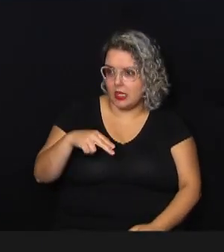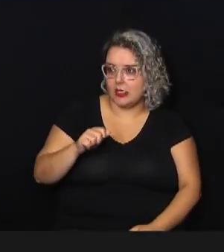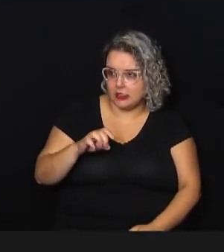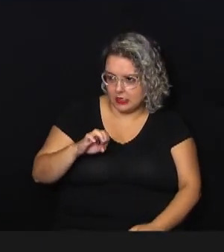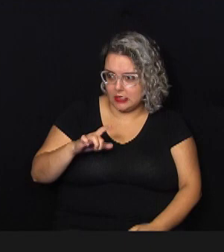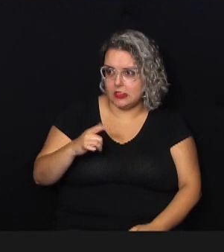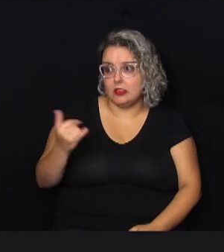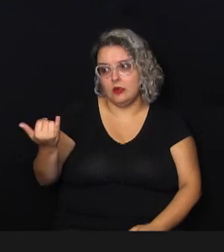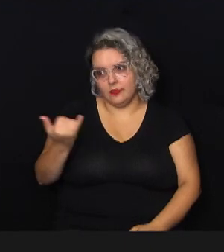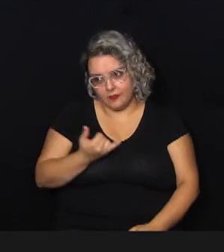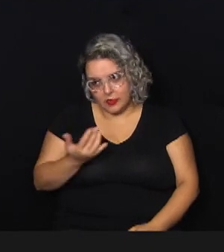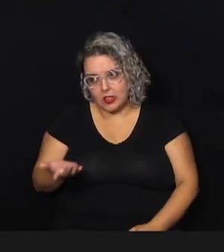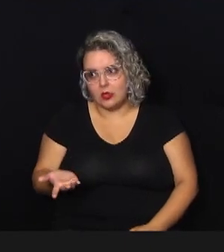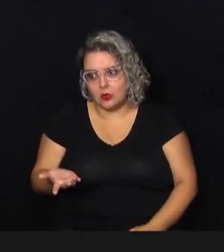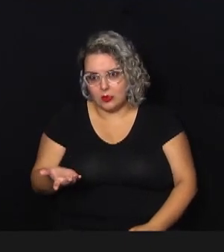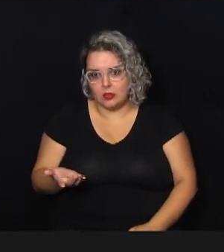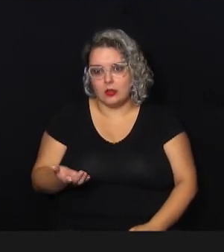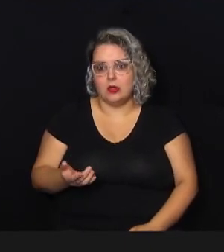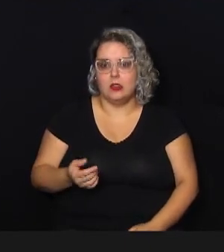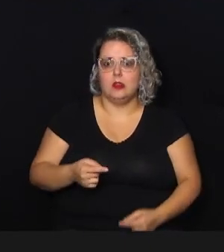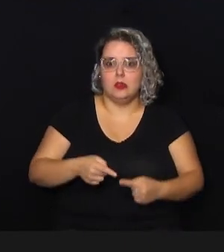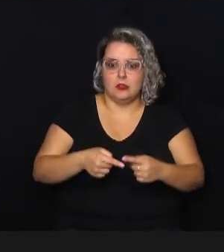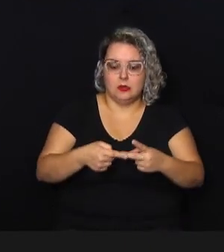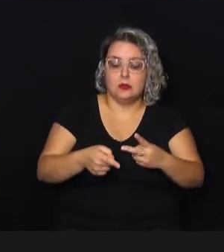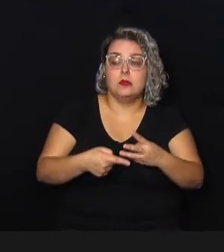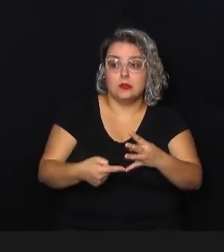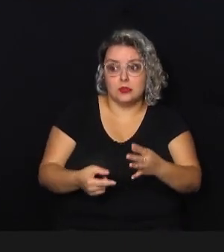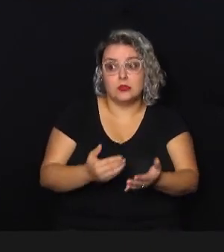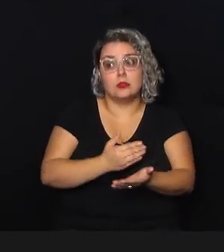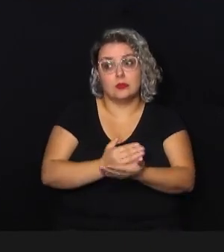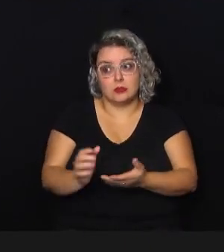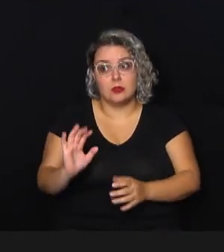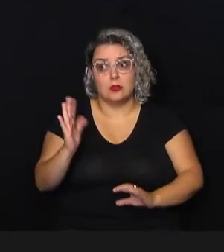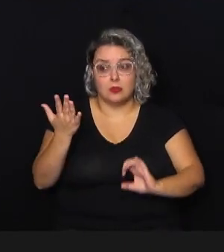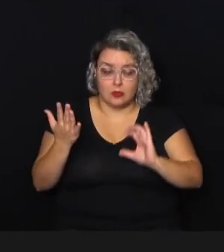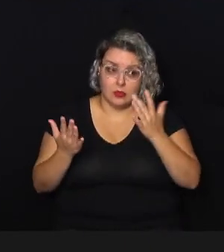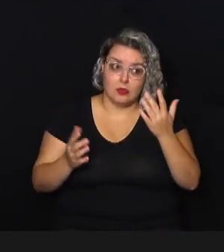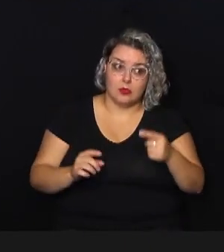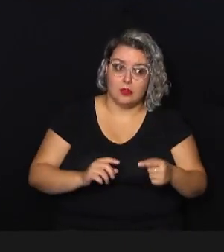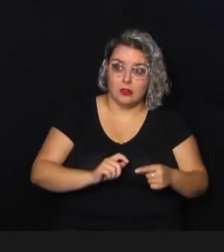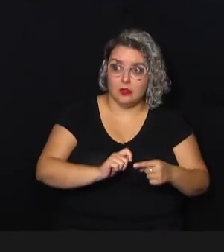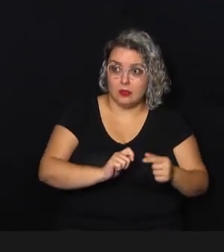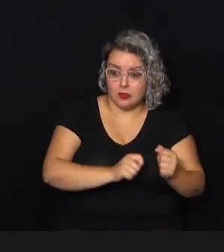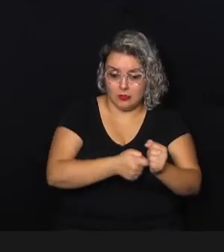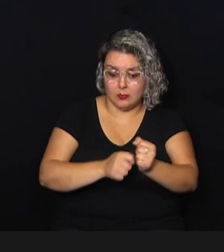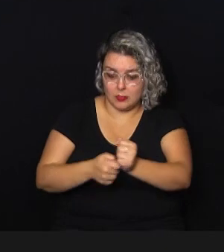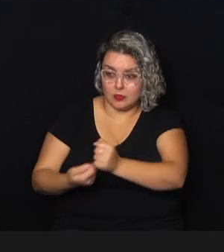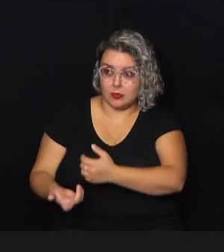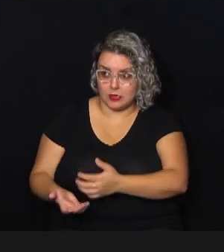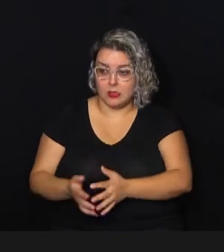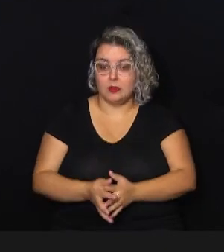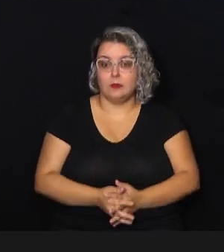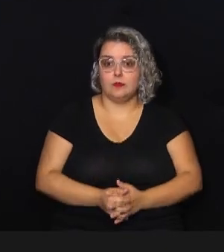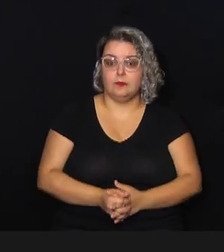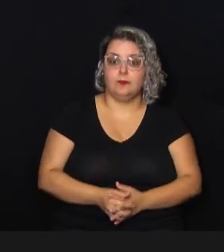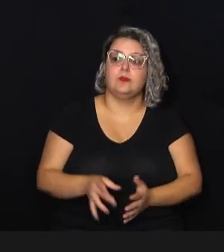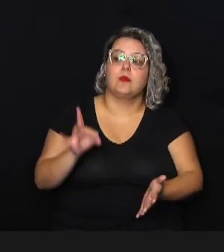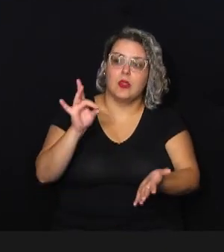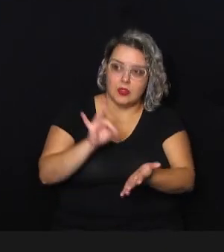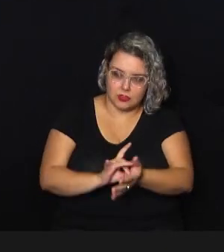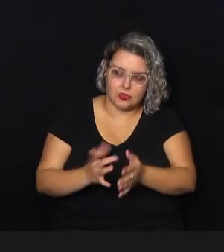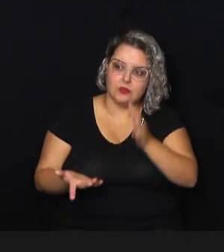falou que nas próximas semanas já vão começar a acontecer alguns bloqueios, né? De fato,